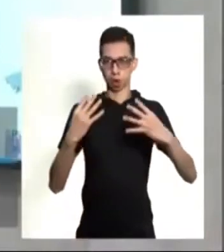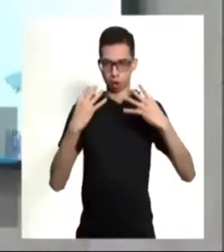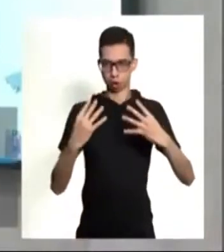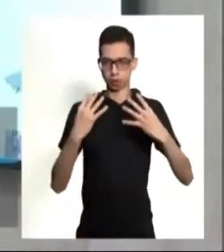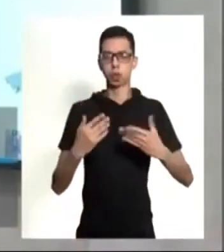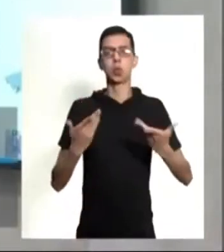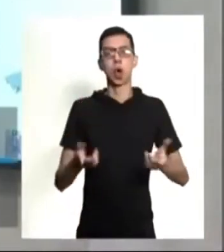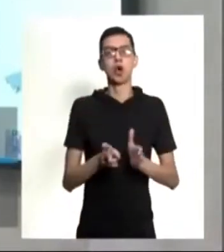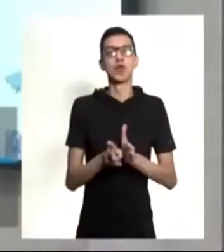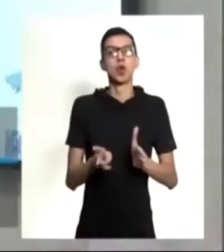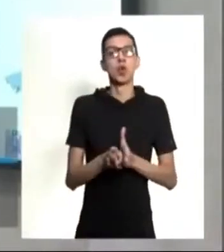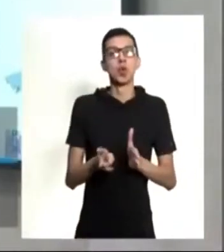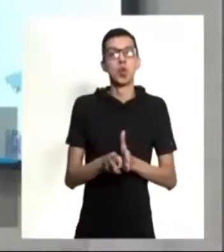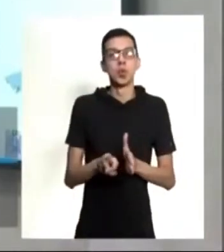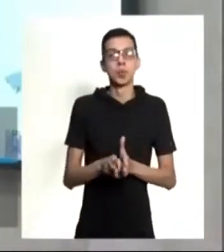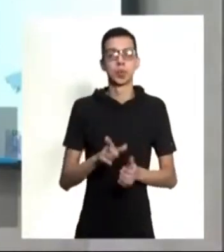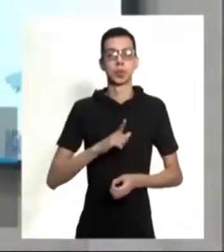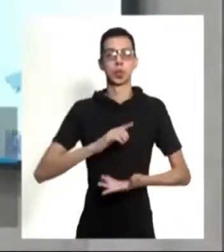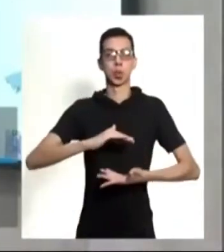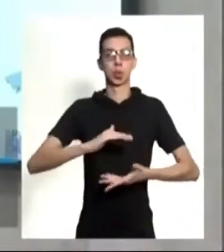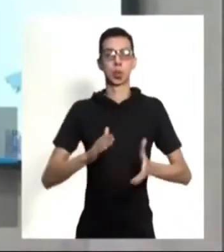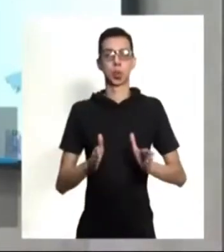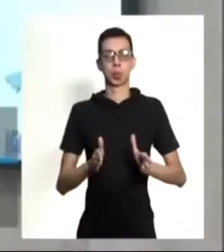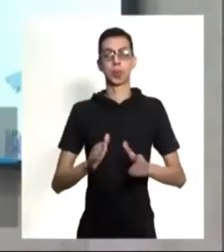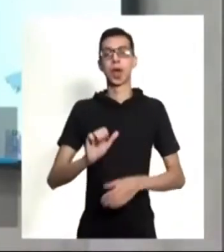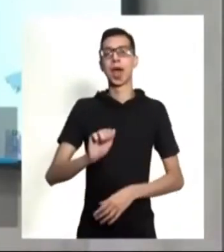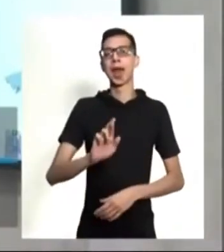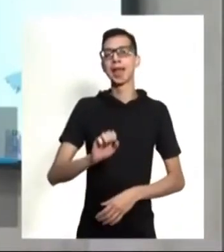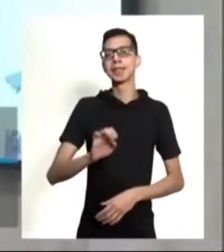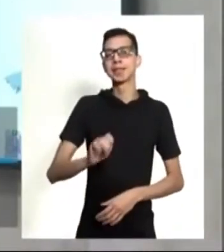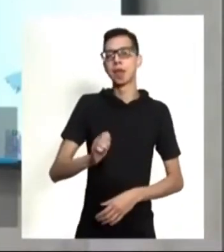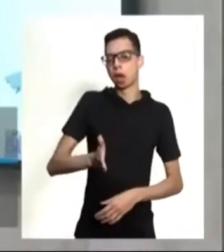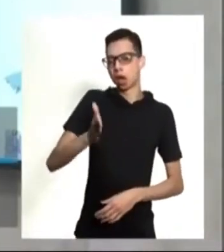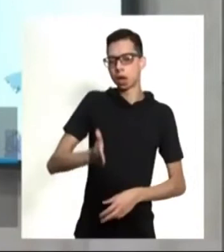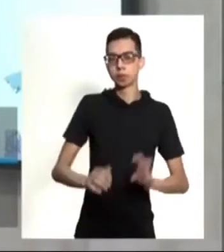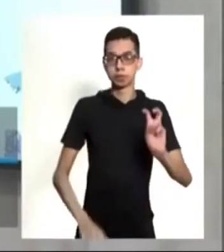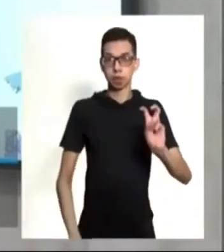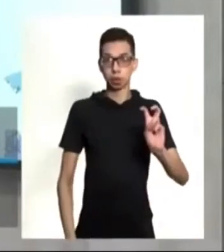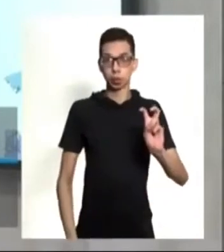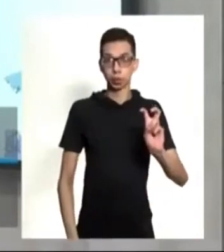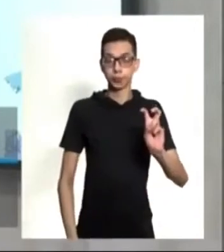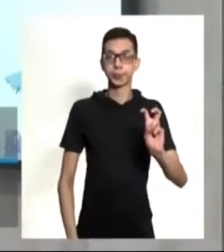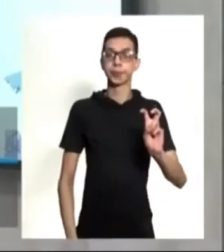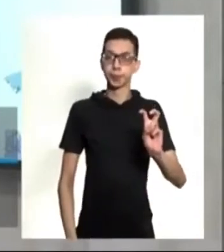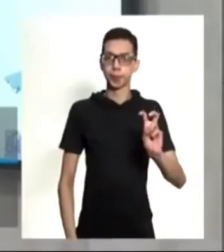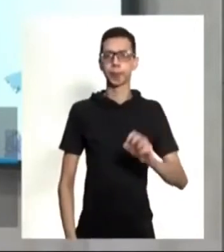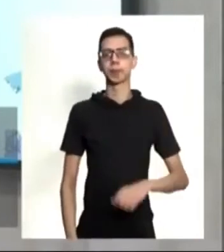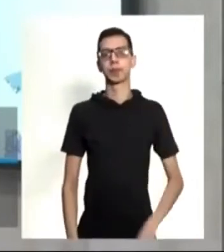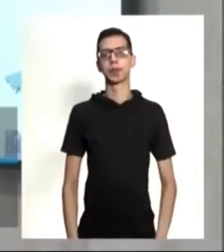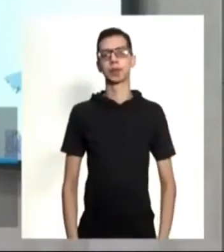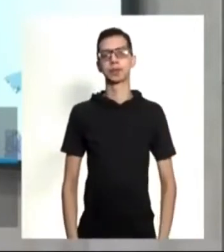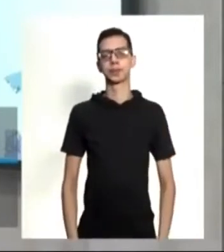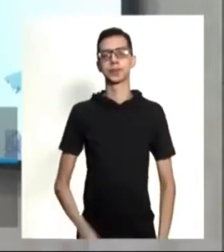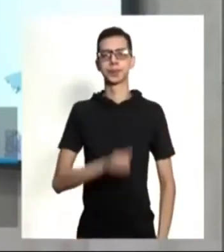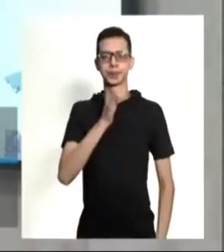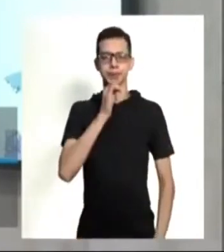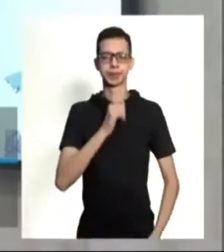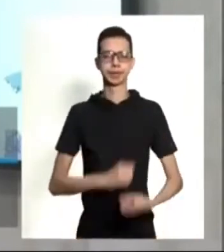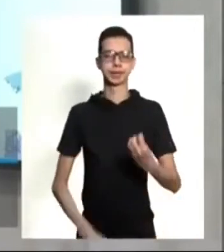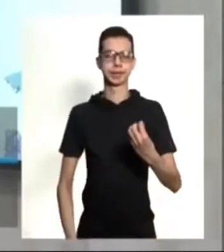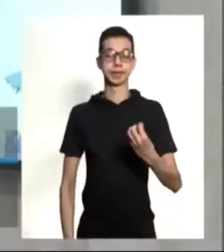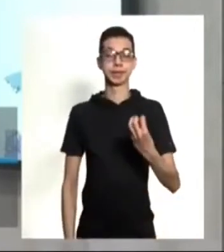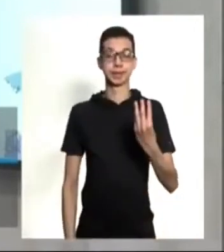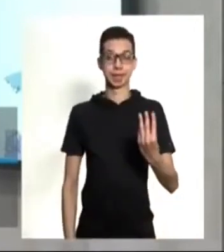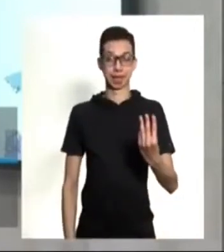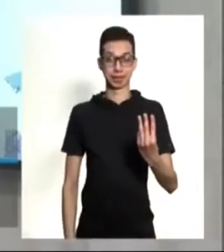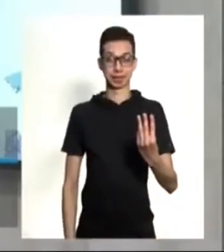cubo de aresta 5? 5 ao cubo. Qual o volume de um cubo de aresta 2? 2 ao cubo. Qual o volume de um cubo de aresta 3? 3 ao cubo. Ao